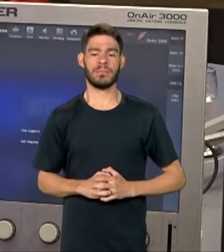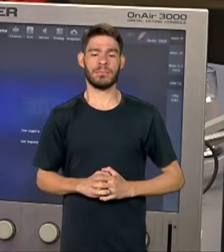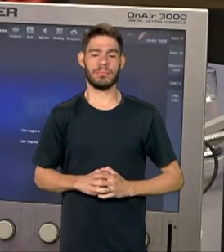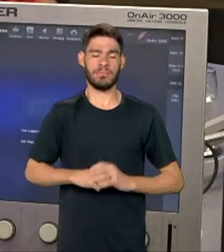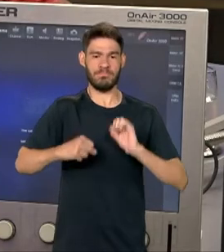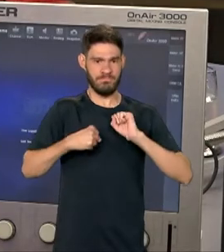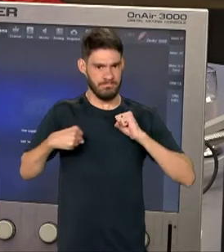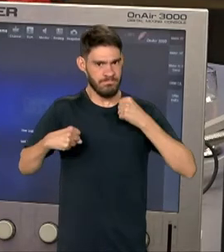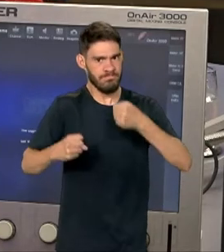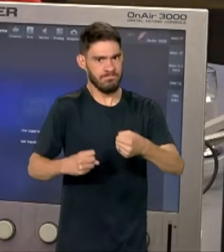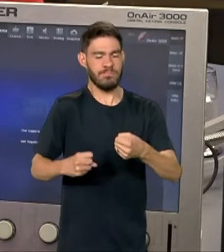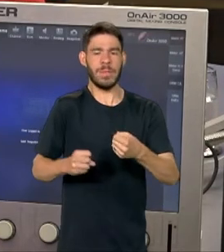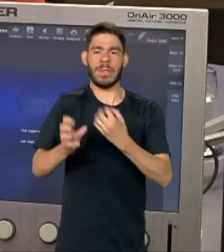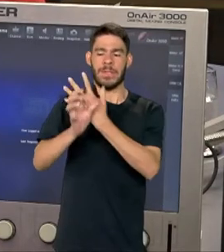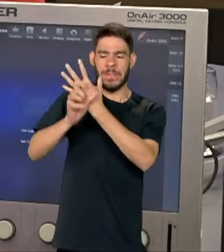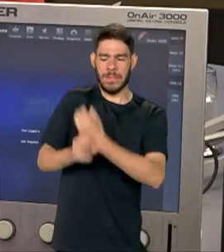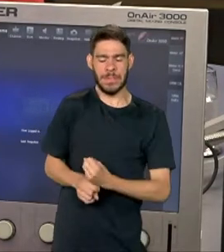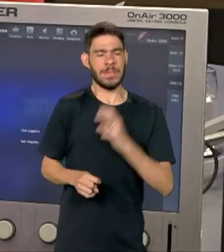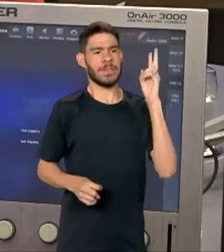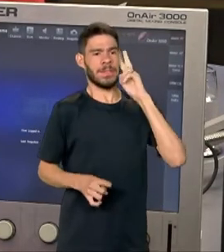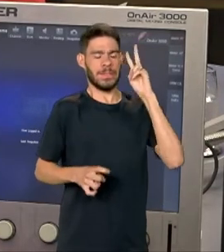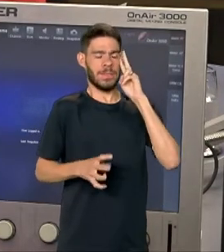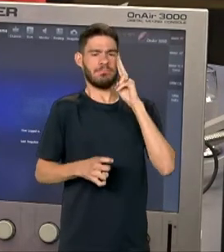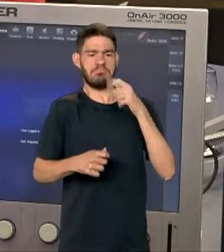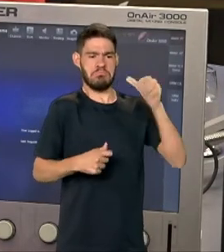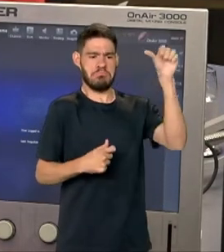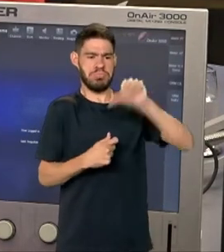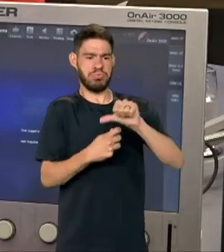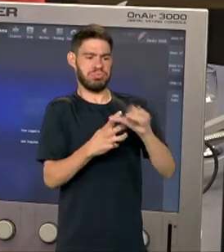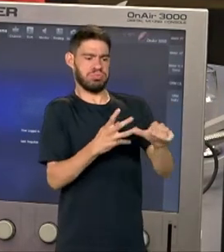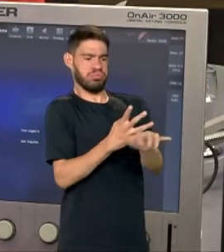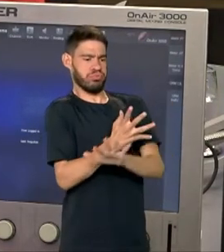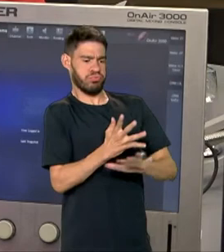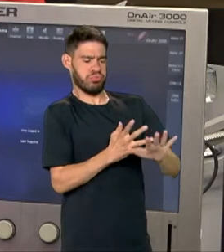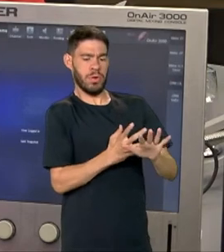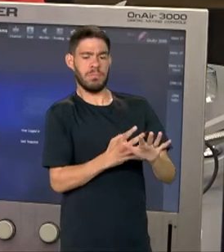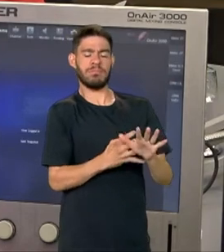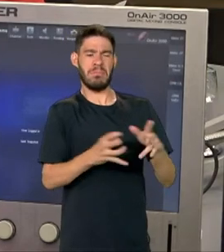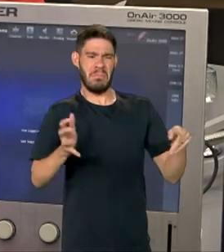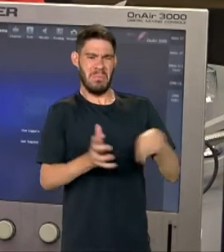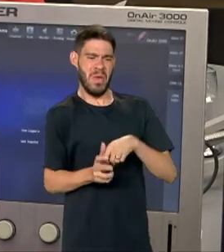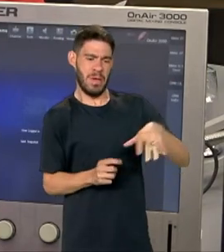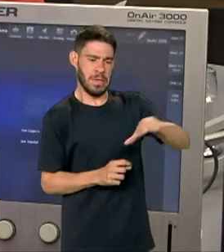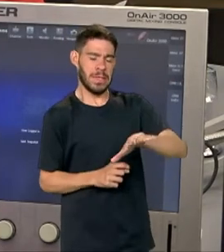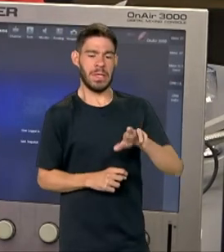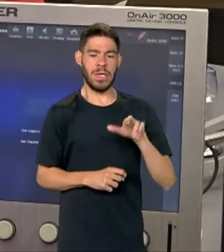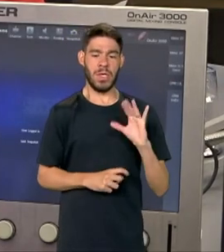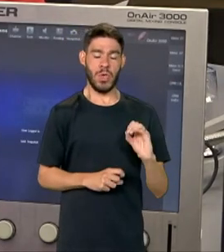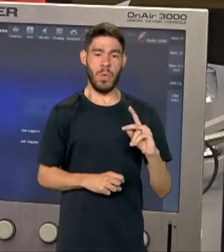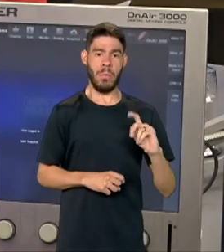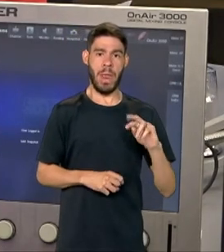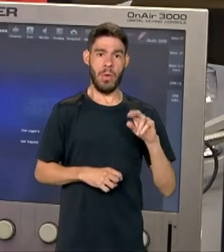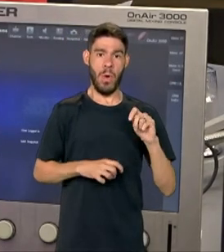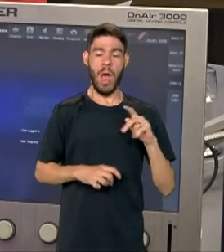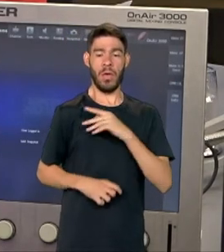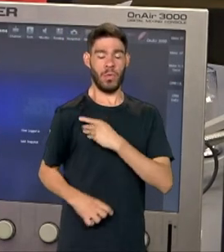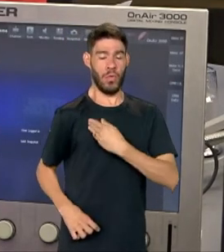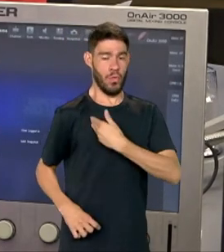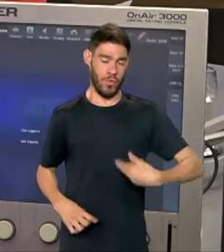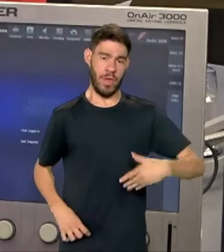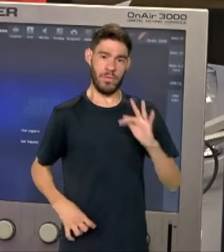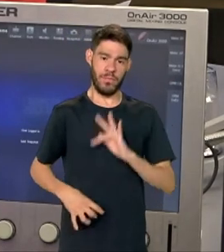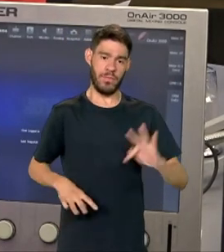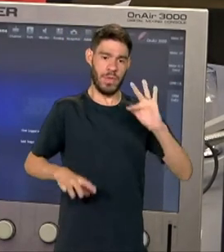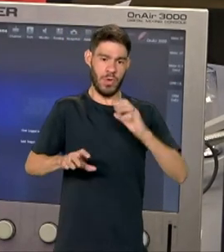Para enfrentar a seca histórica que afeta o Pantanal e toda a parte brasileira da bacia hidrográfica do Rio Paraguai, o governo federal criou